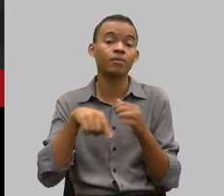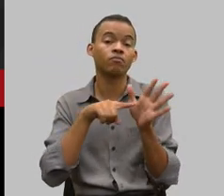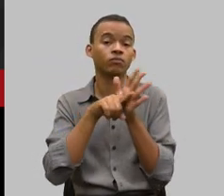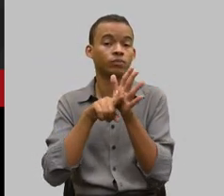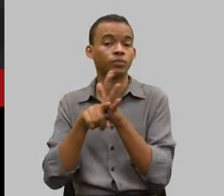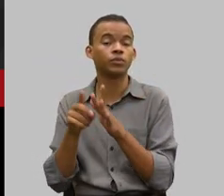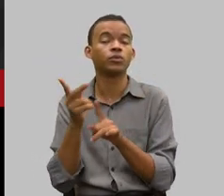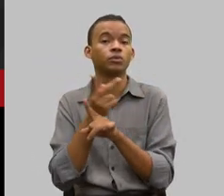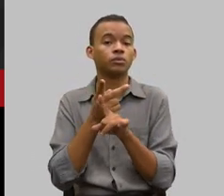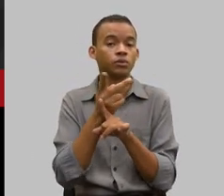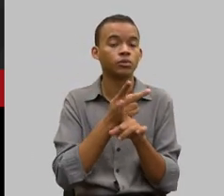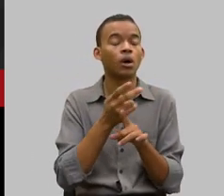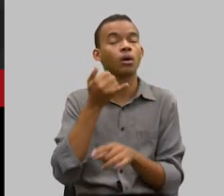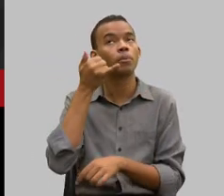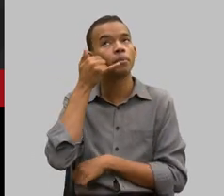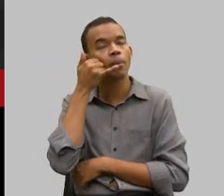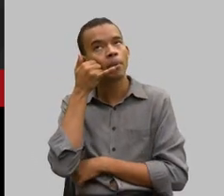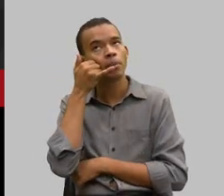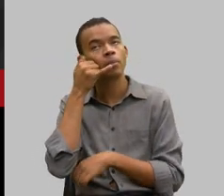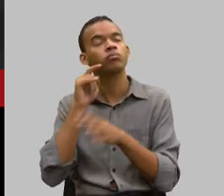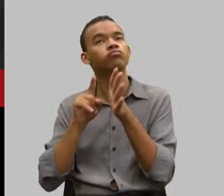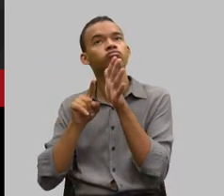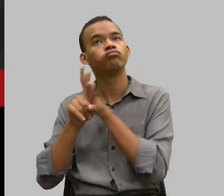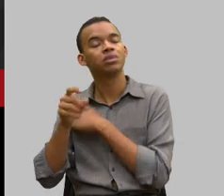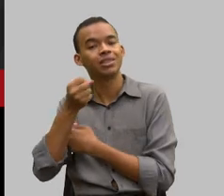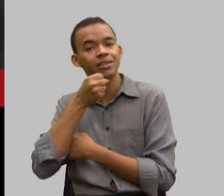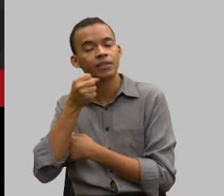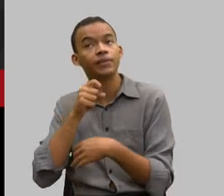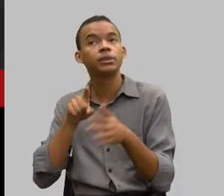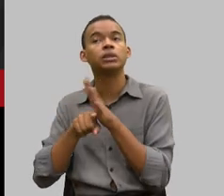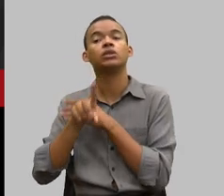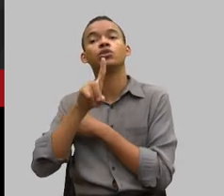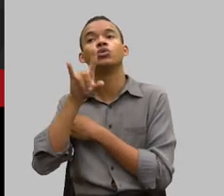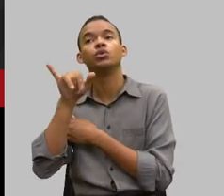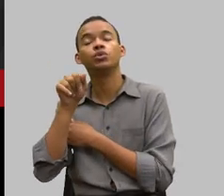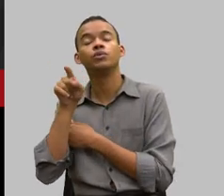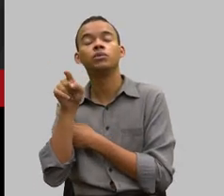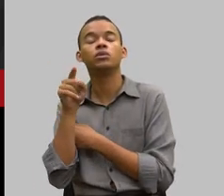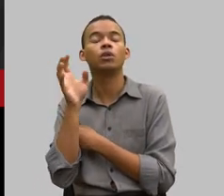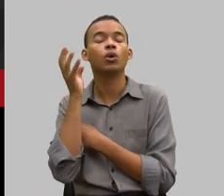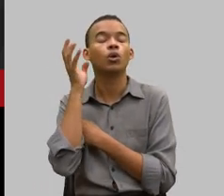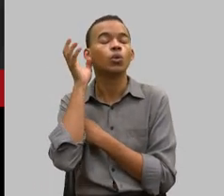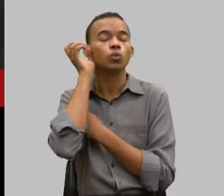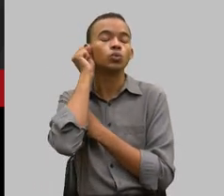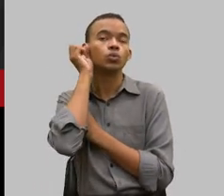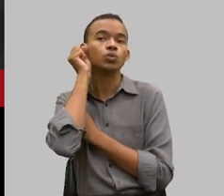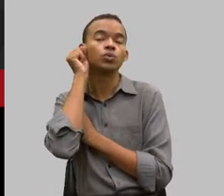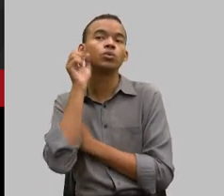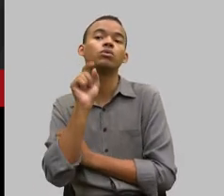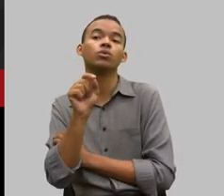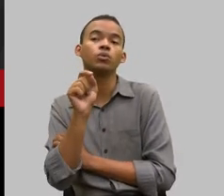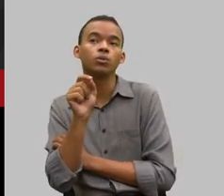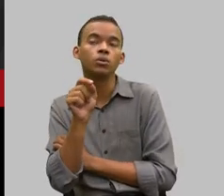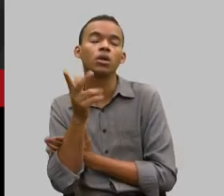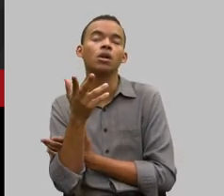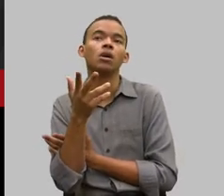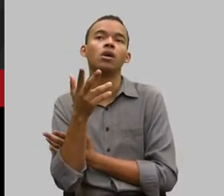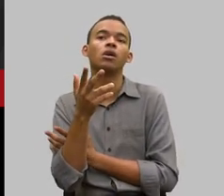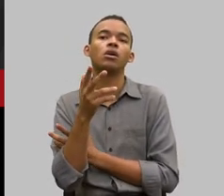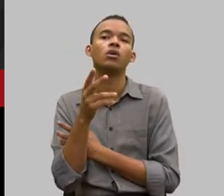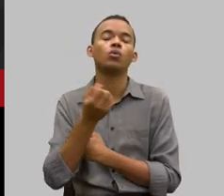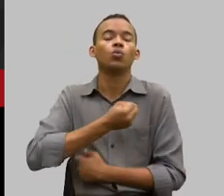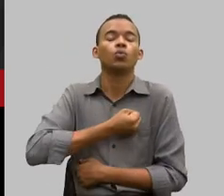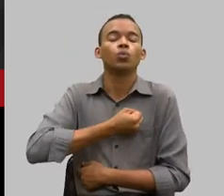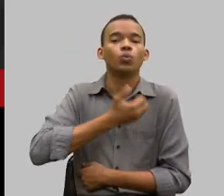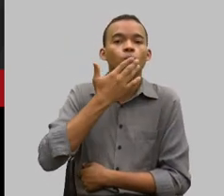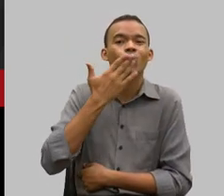determinado horário qual que é a rádio que você ouve em determinado dia então quando a gente trabalha com top of m o fortalecimento de marca é muito importante a